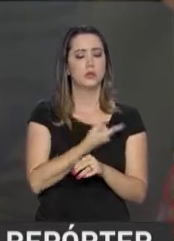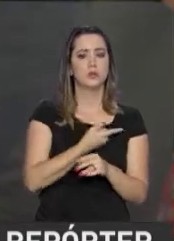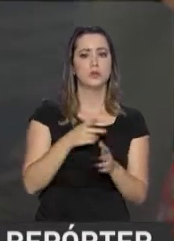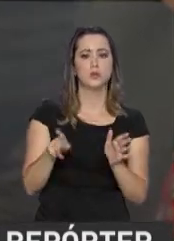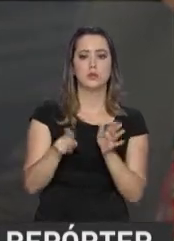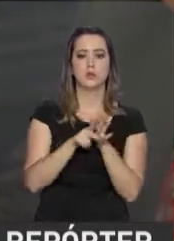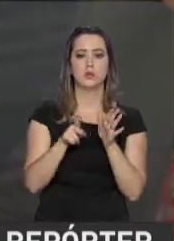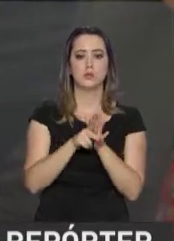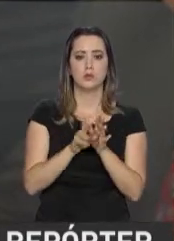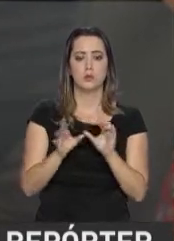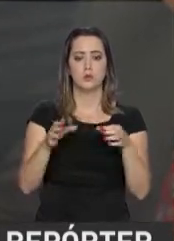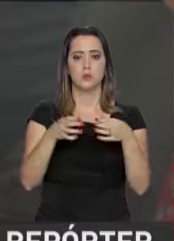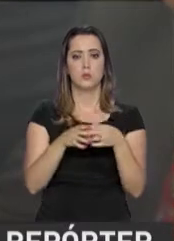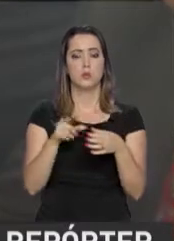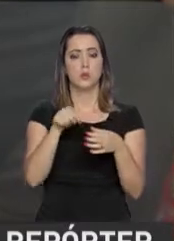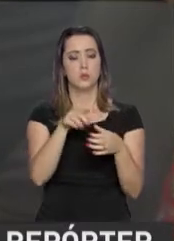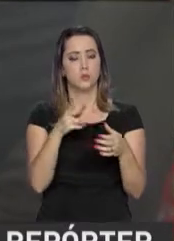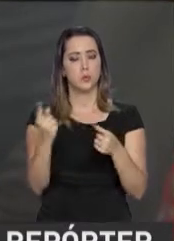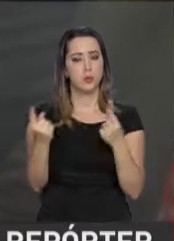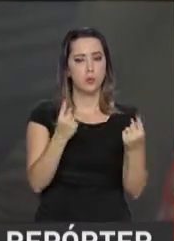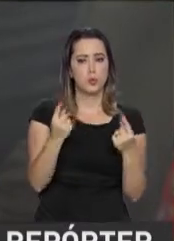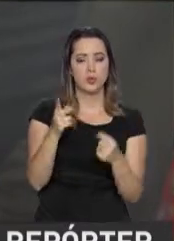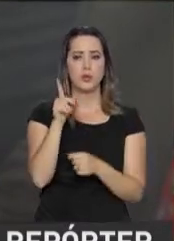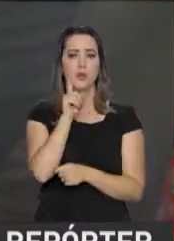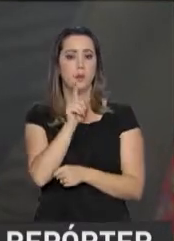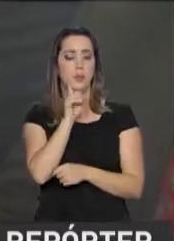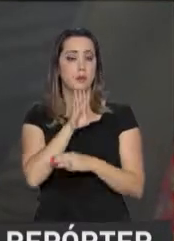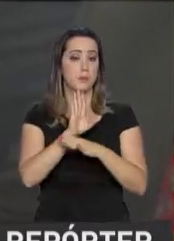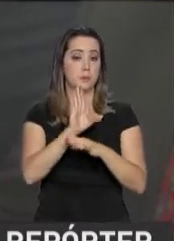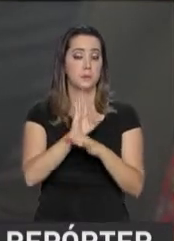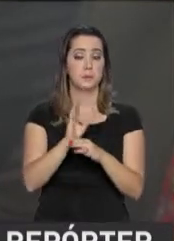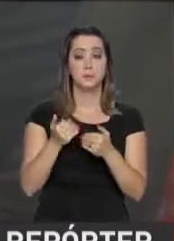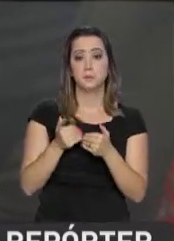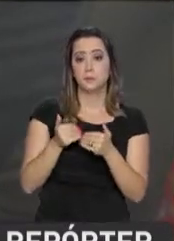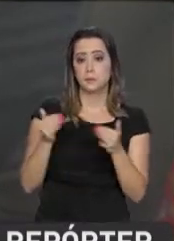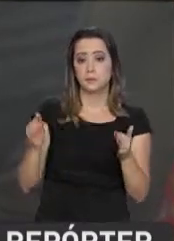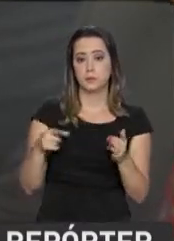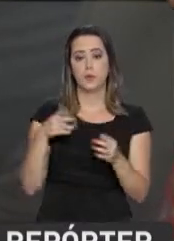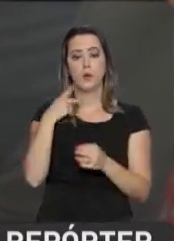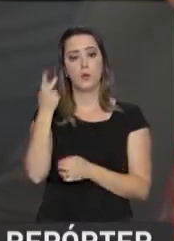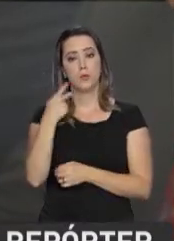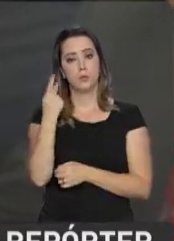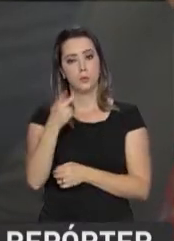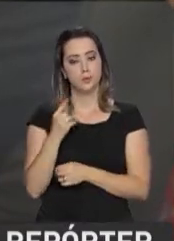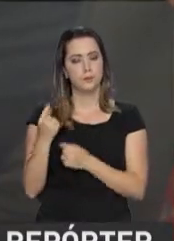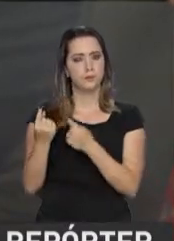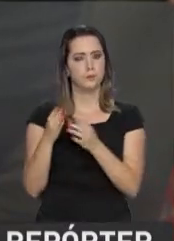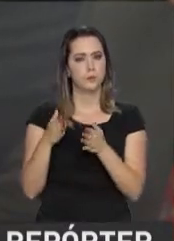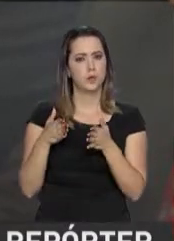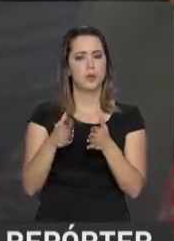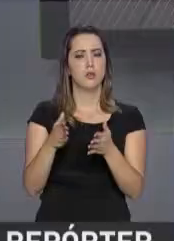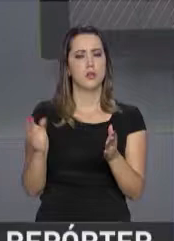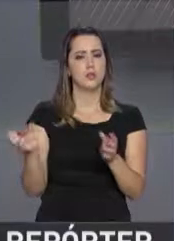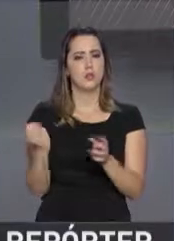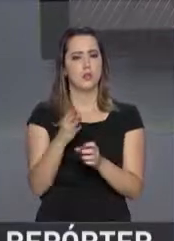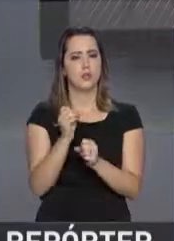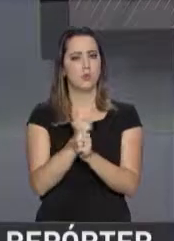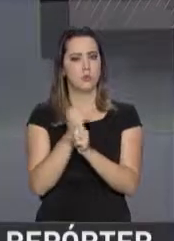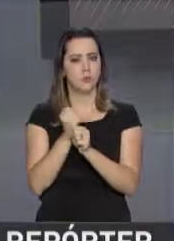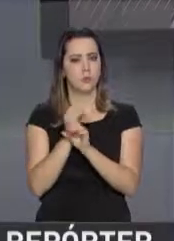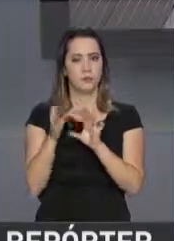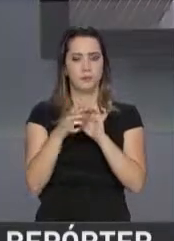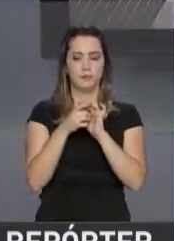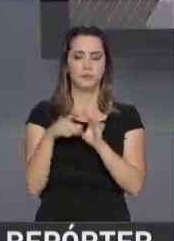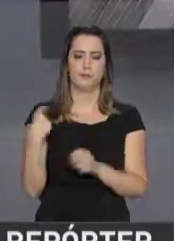respectivas agências nacionais e de contribuir na vertente política desse empreendimento.